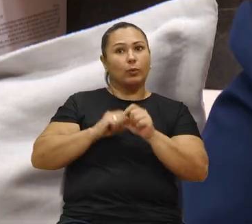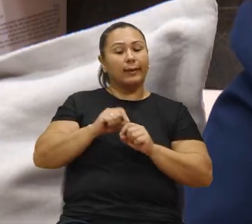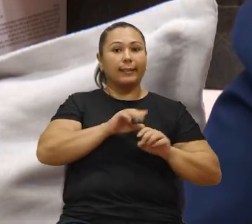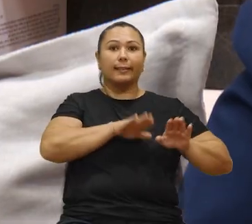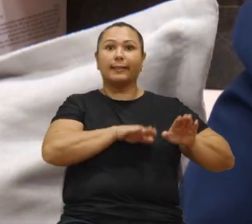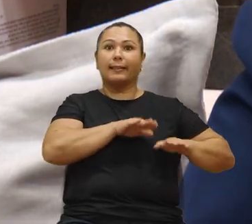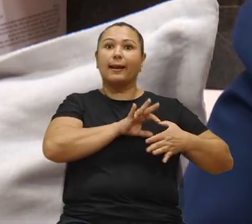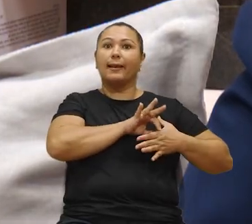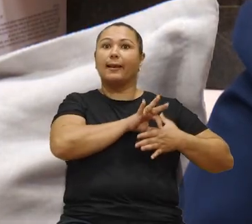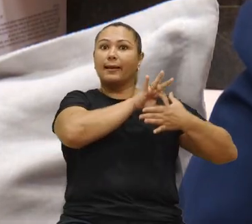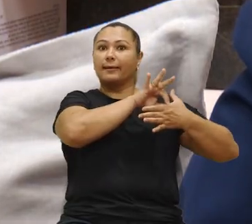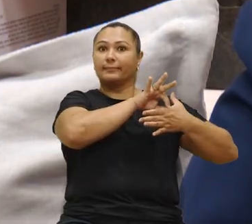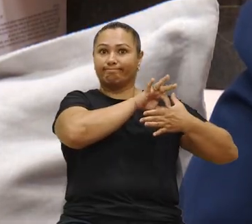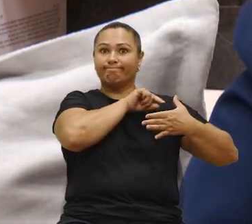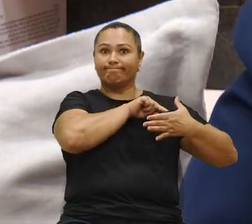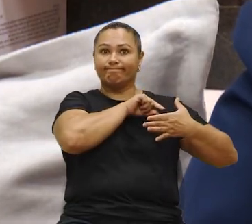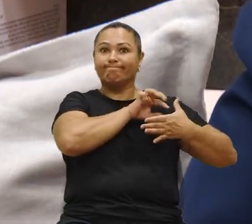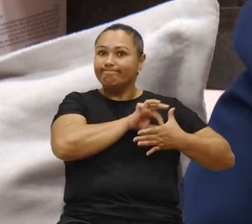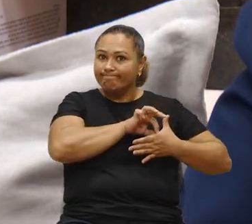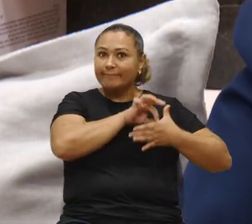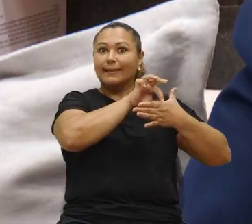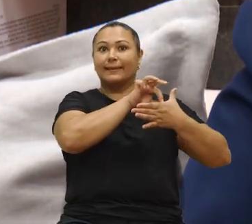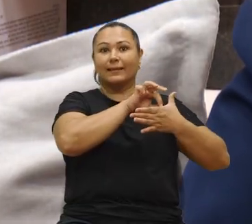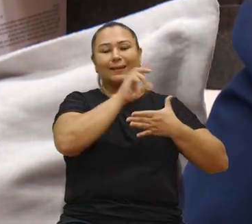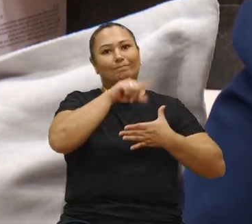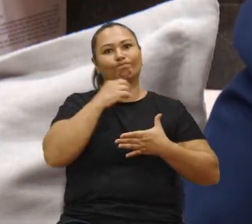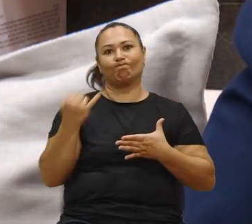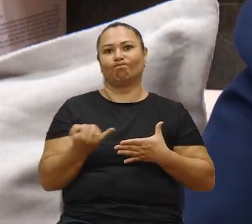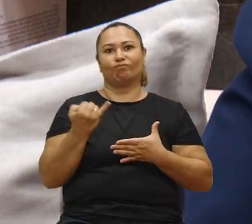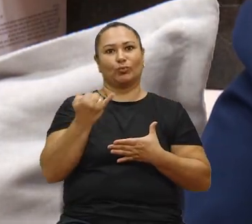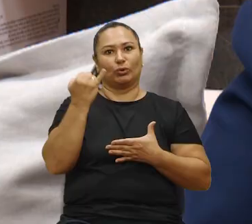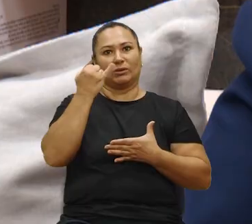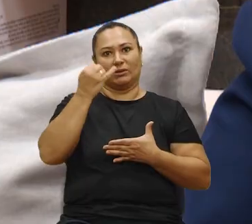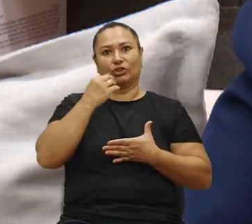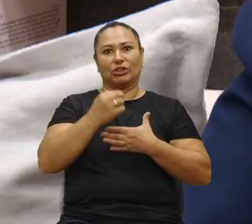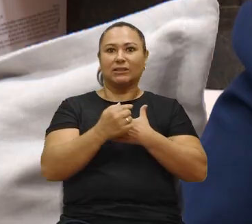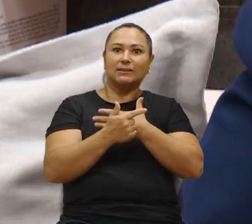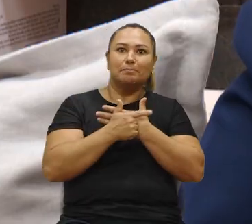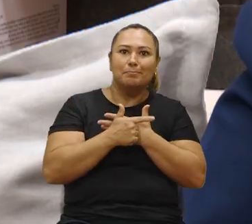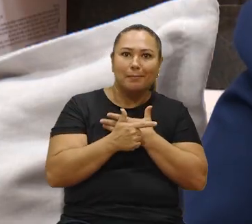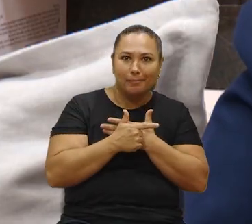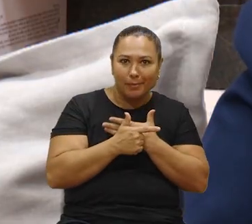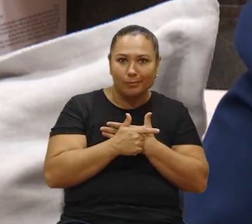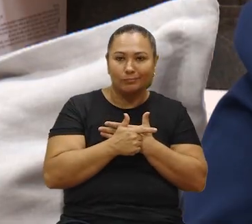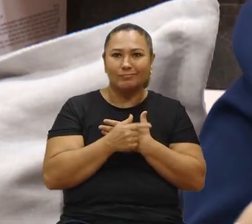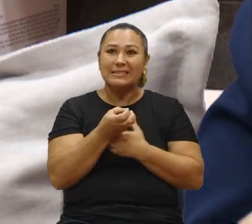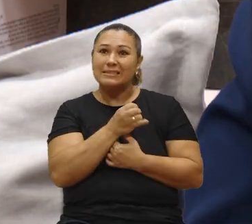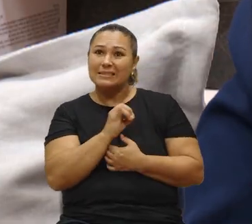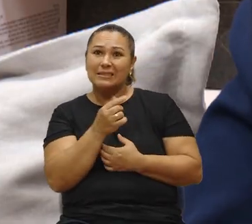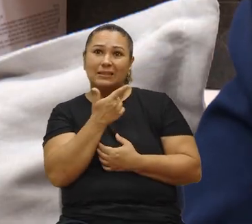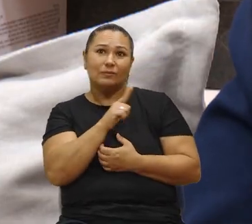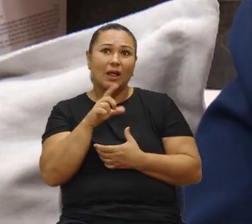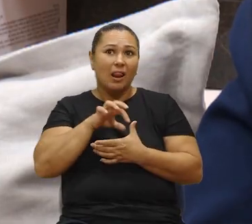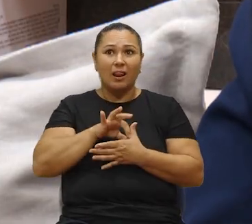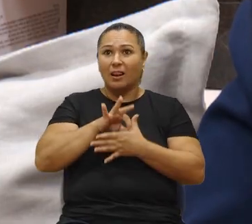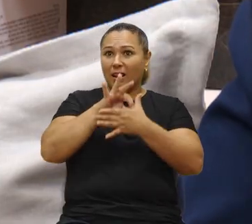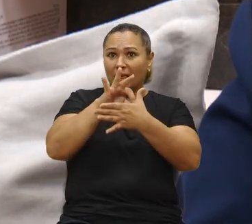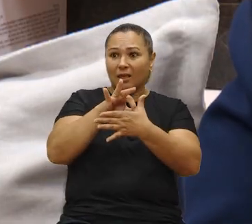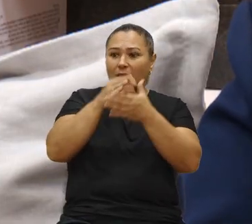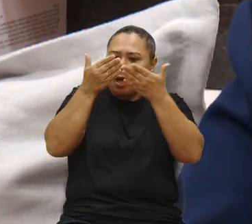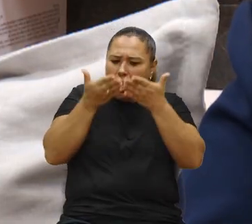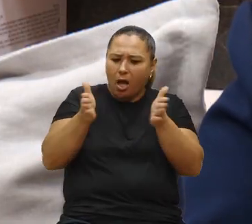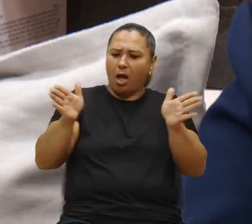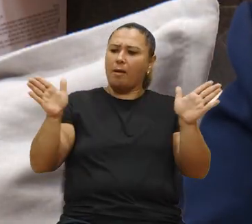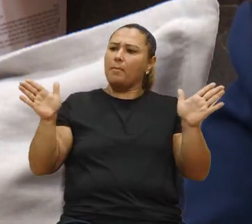muito também da liderança. A liderança é extremamente importante nesse papel. Porque se não for,